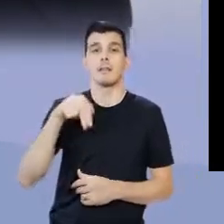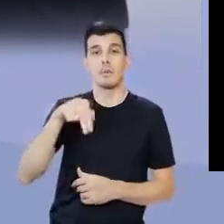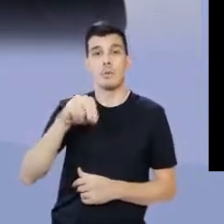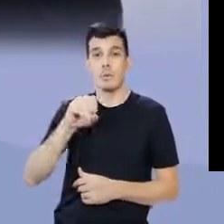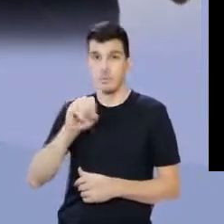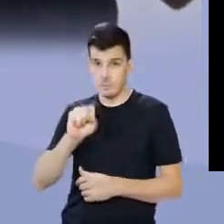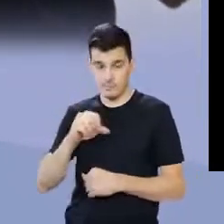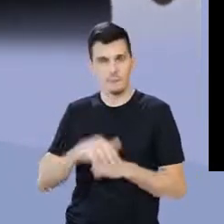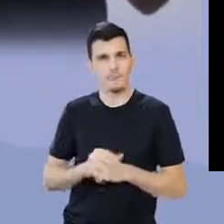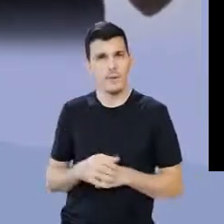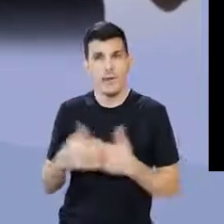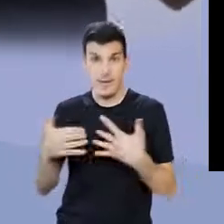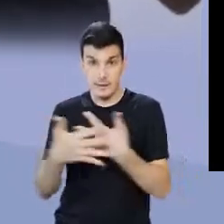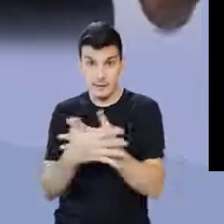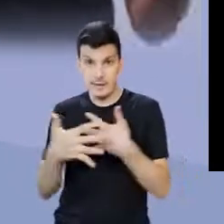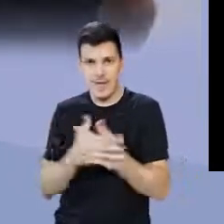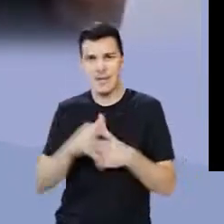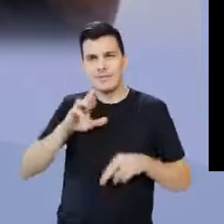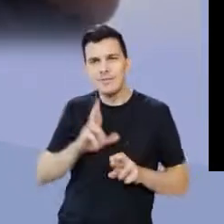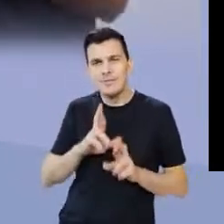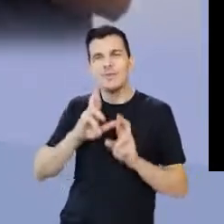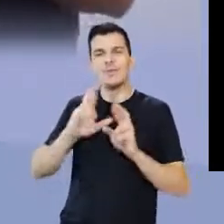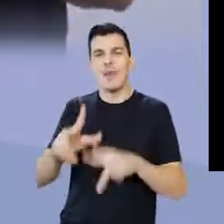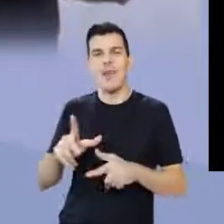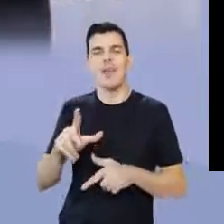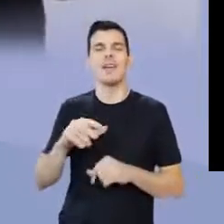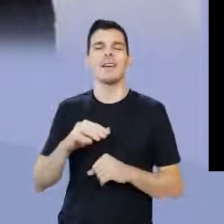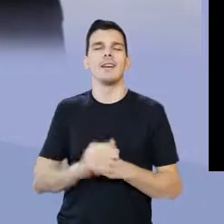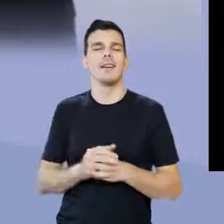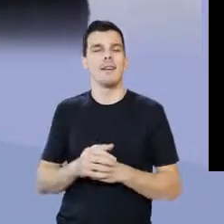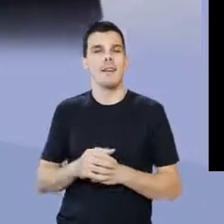Esparta é uma cidade muito diferente da cidade de Atenas.